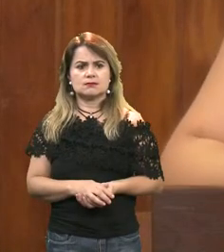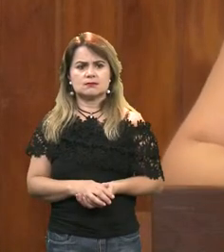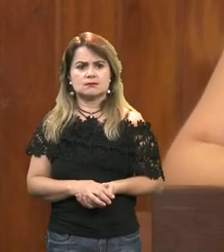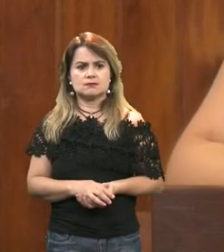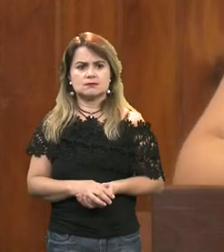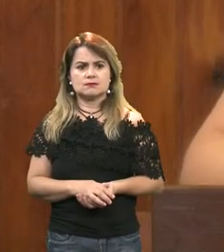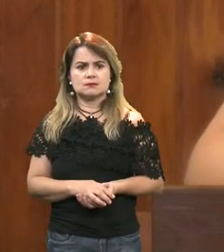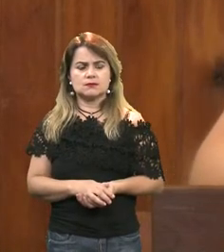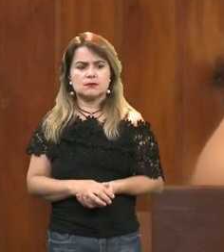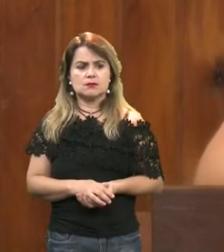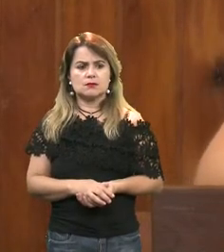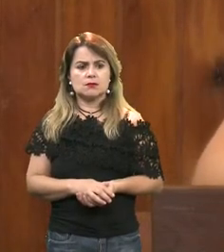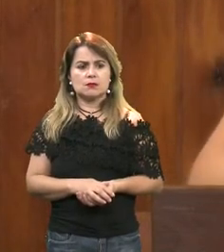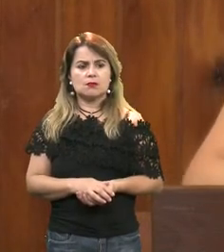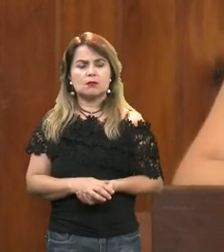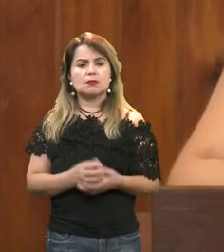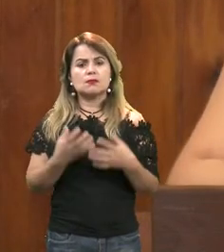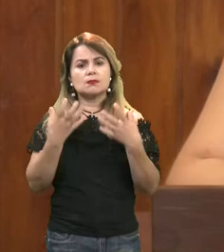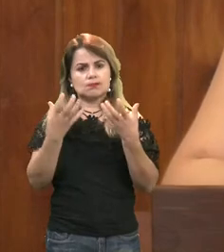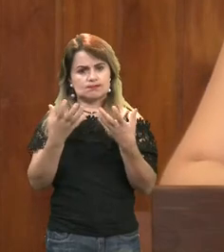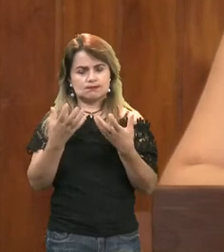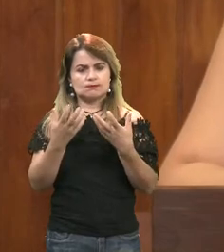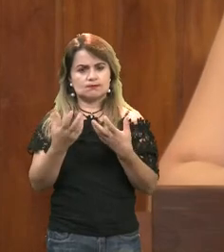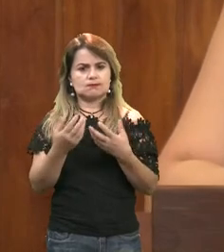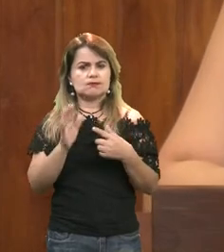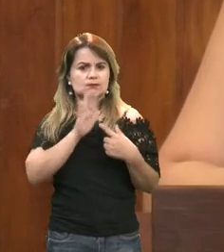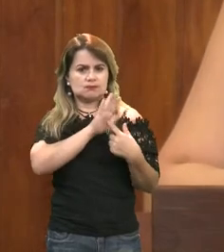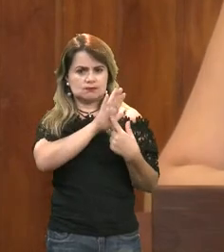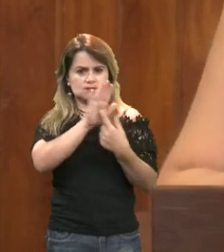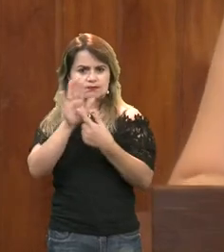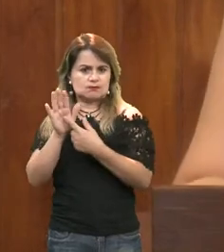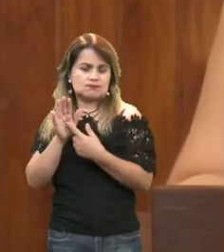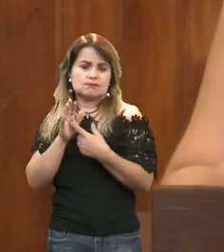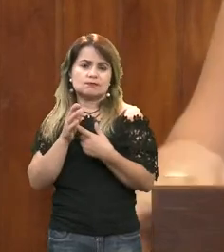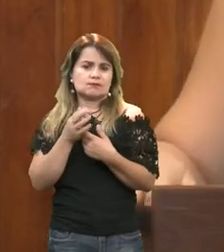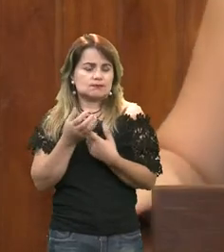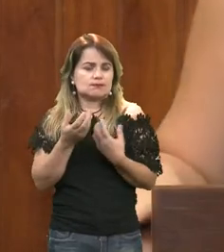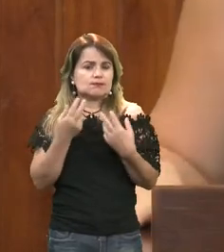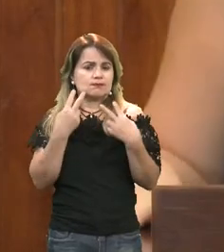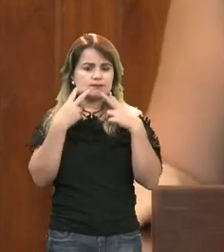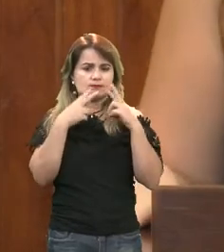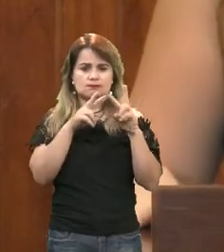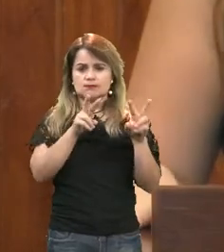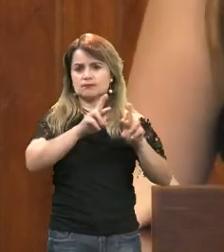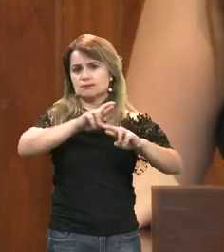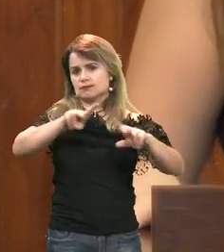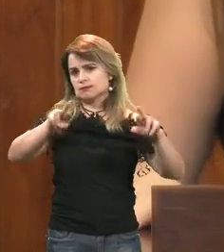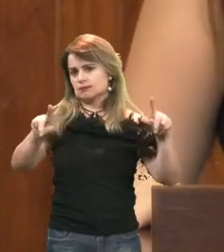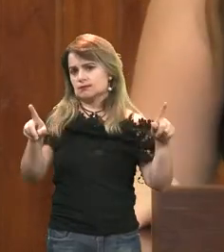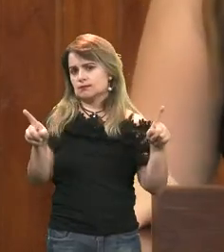Eu gostaria muito que o nosso panorama fosse diferente, mas não é.